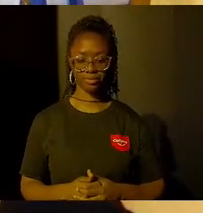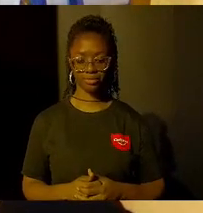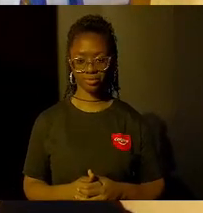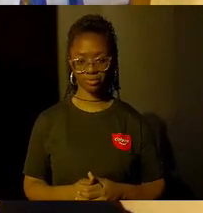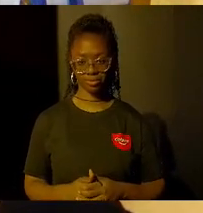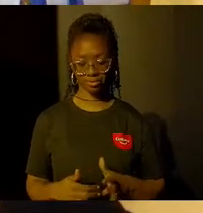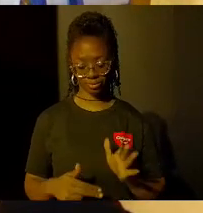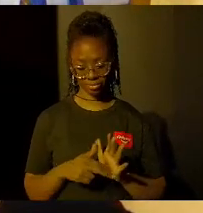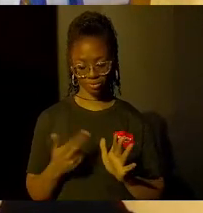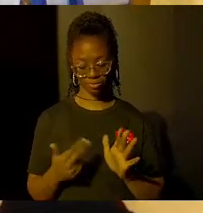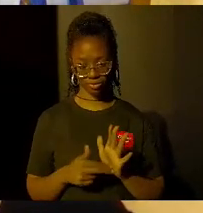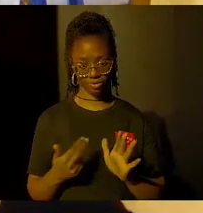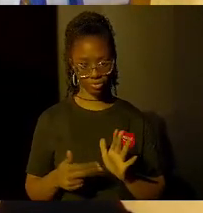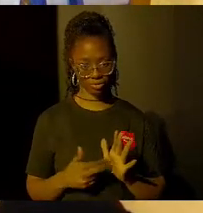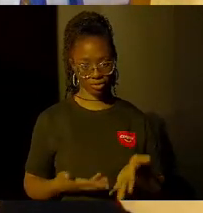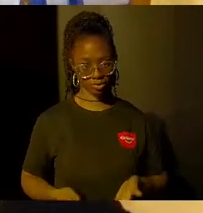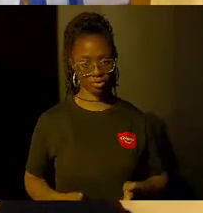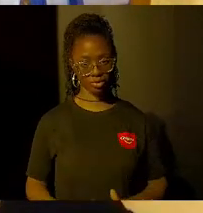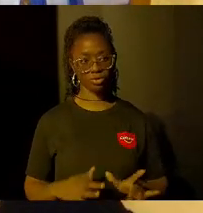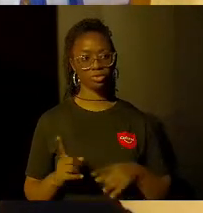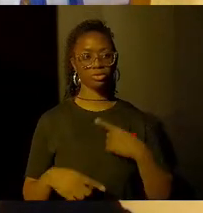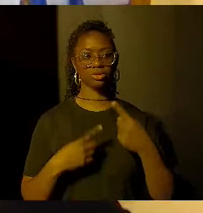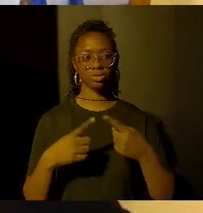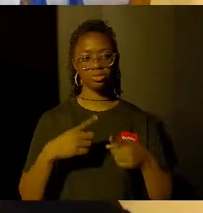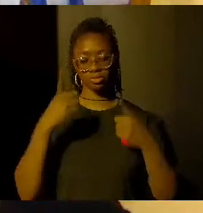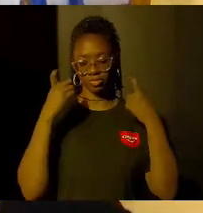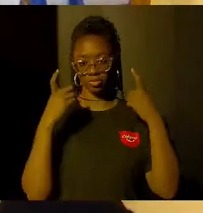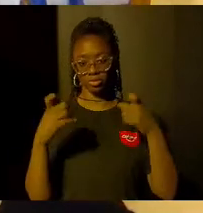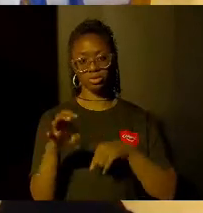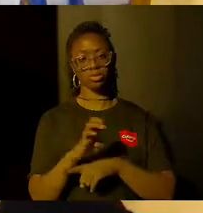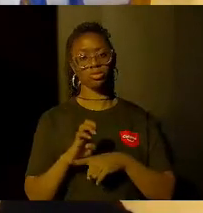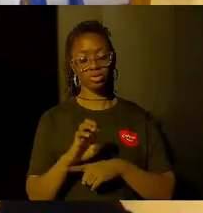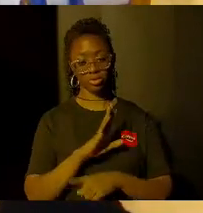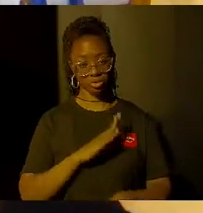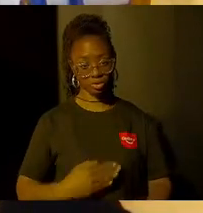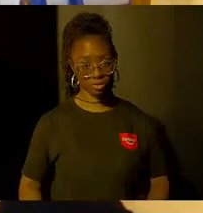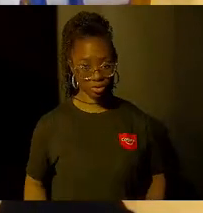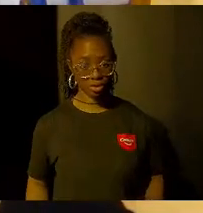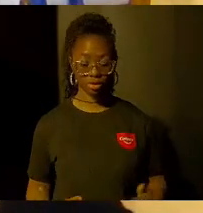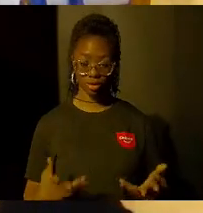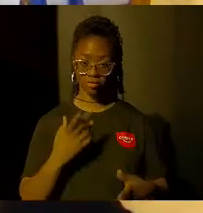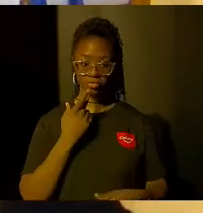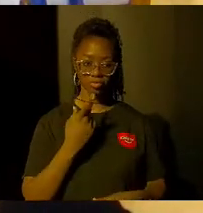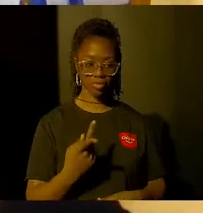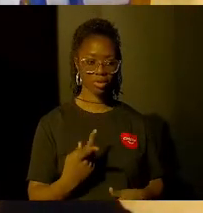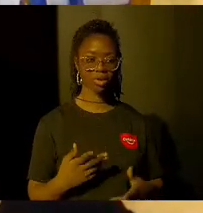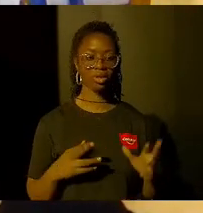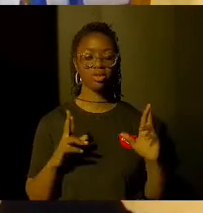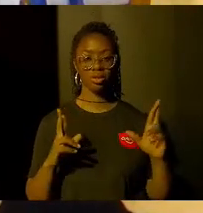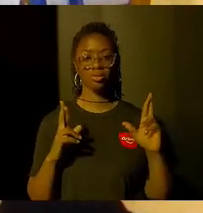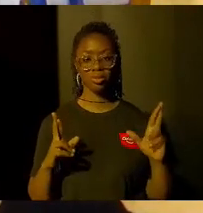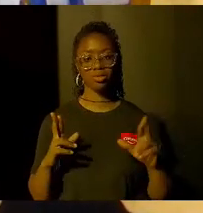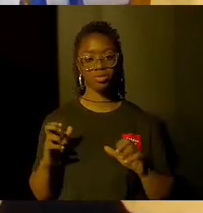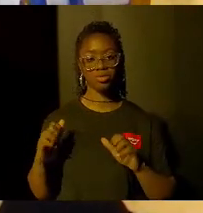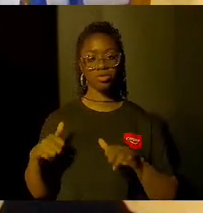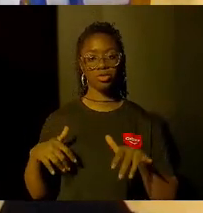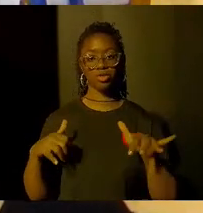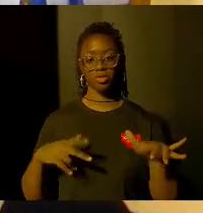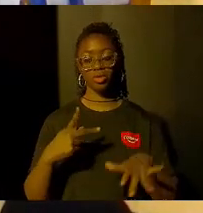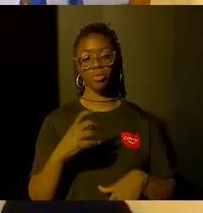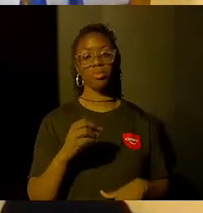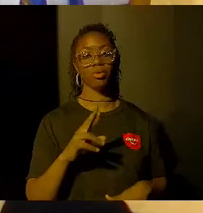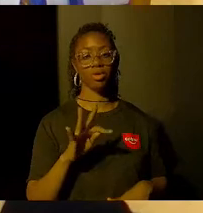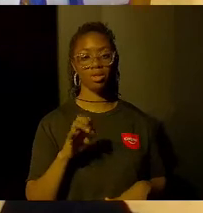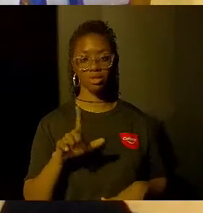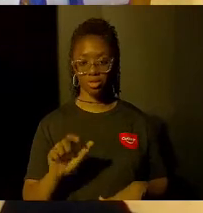obstétricas depois é a violência do estado e ela falou agora espero que com o desfile da Portela ninguém ouve